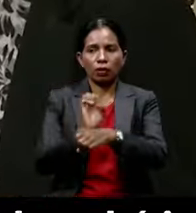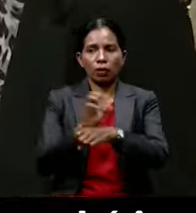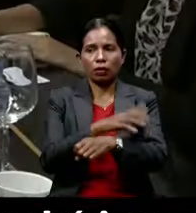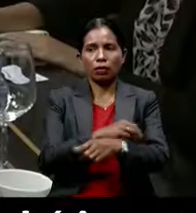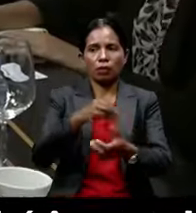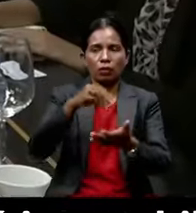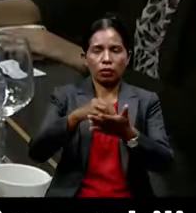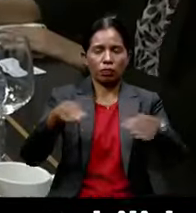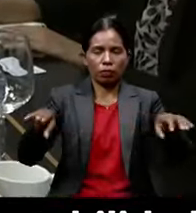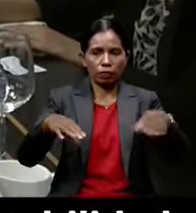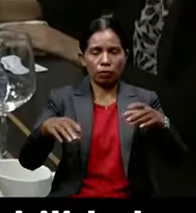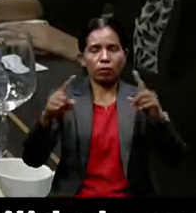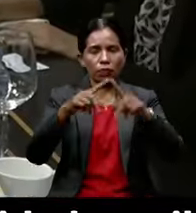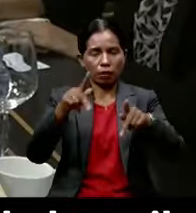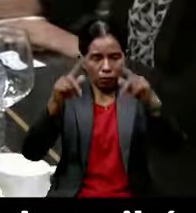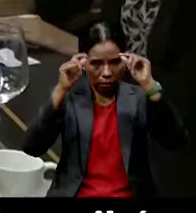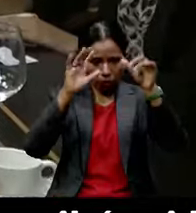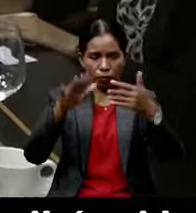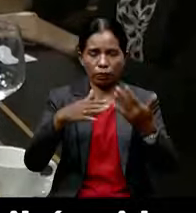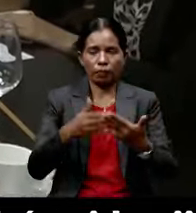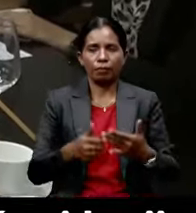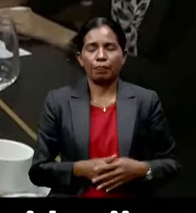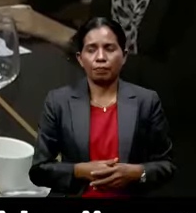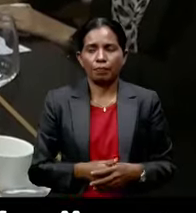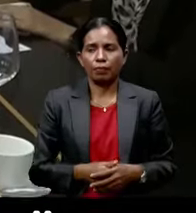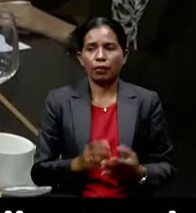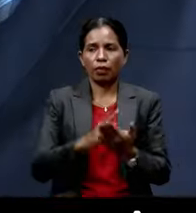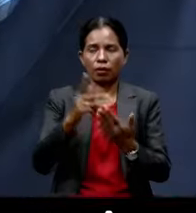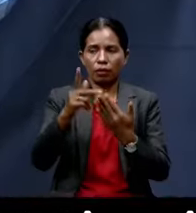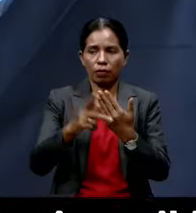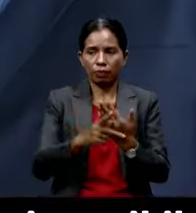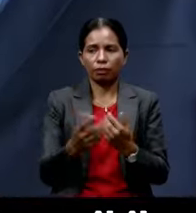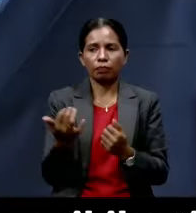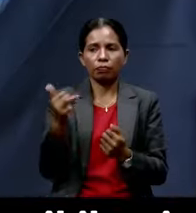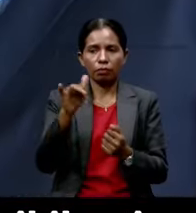cria campo trabalho para Timor-Leste. E o programa do Bukira Maxira.